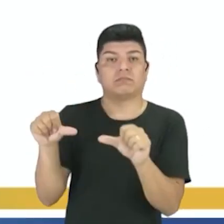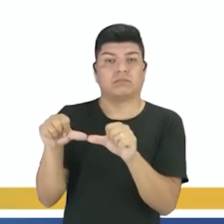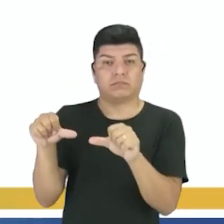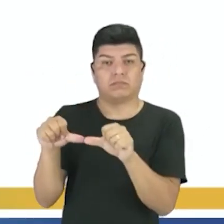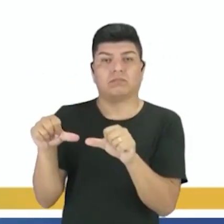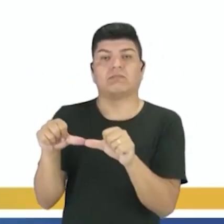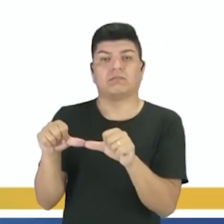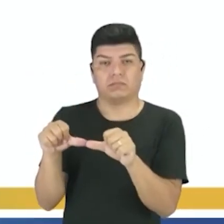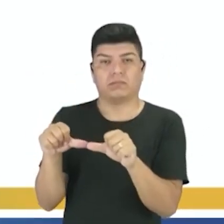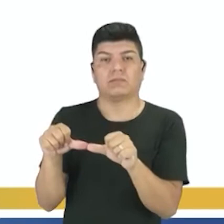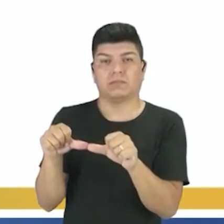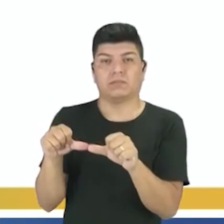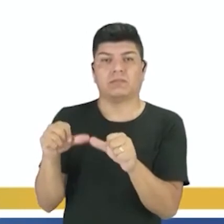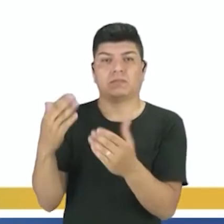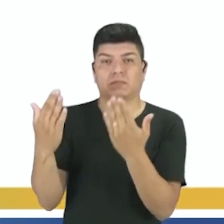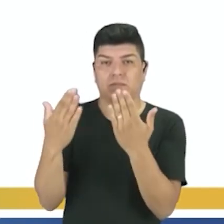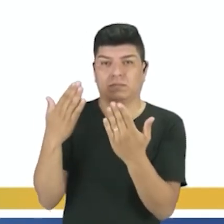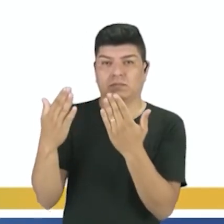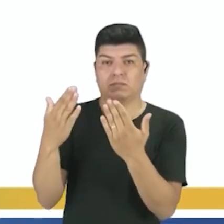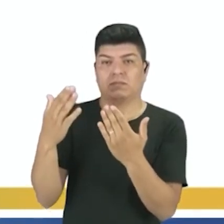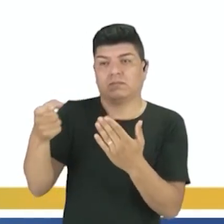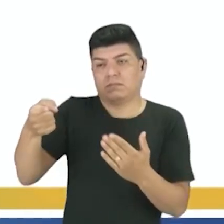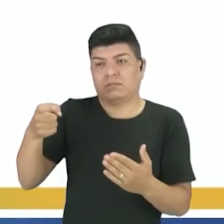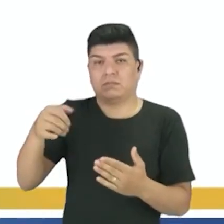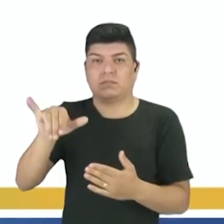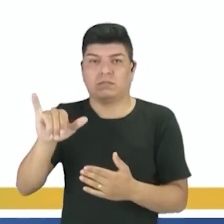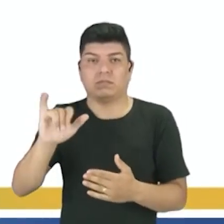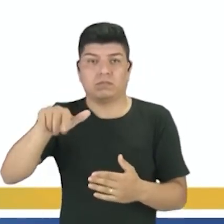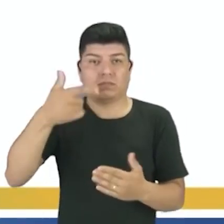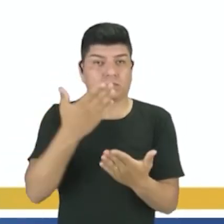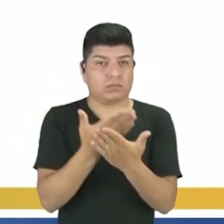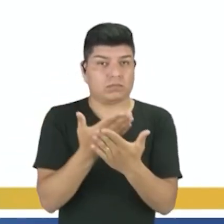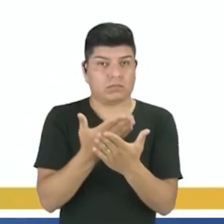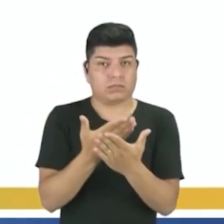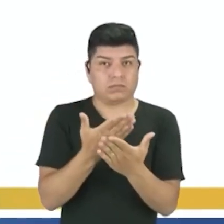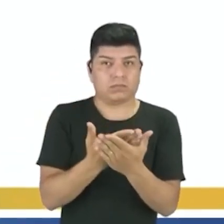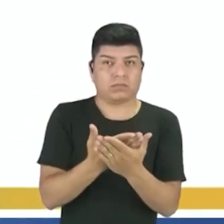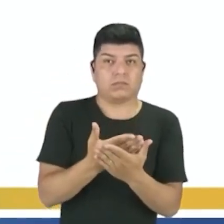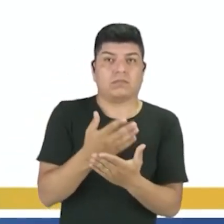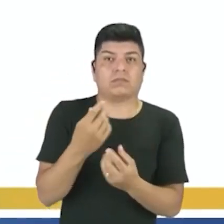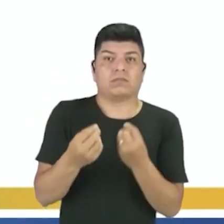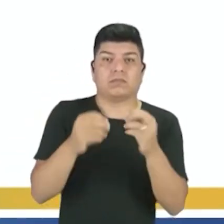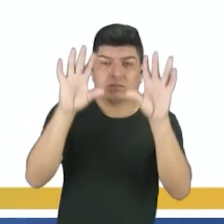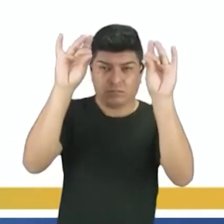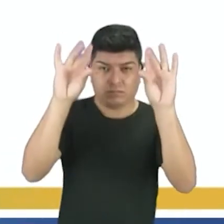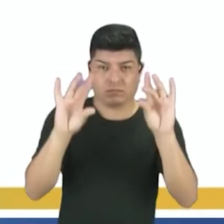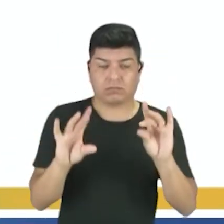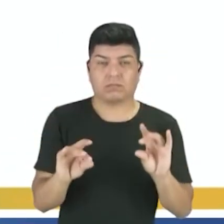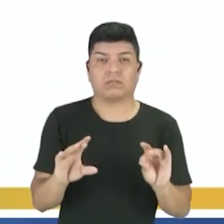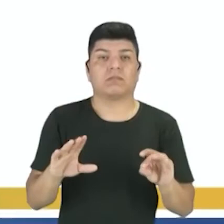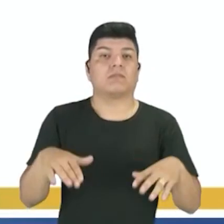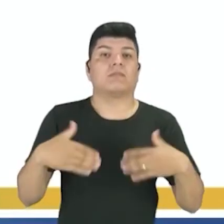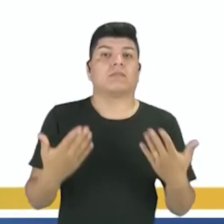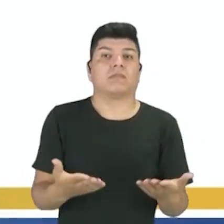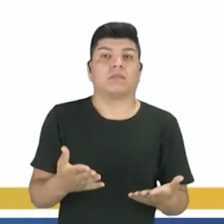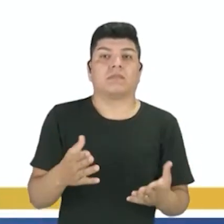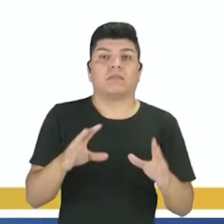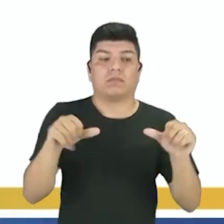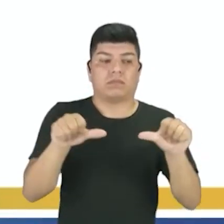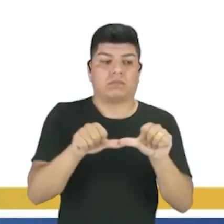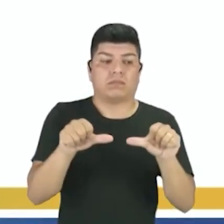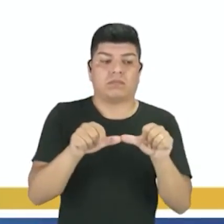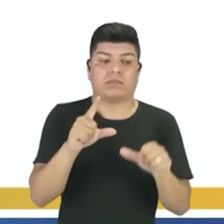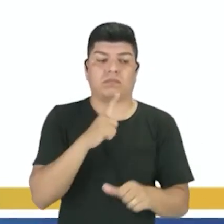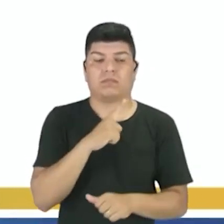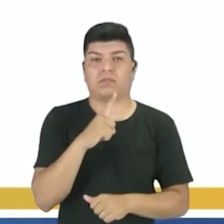simetria em relação ao eixo Y. Na próxima aula, a gente vai ver com mais detalhe que tipo de simetrias